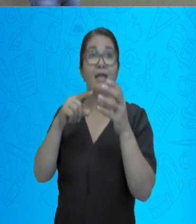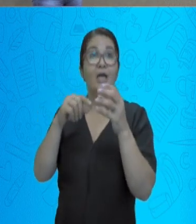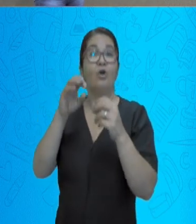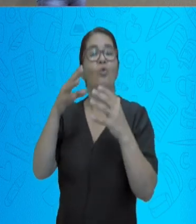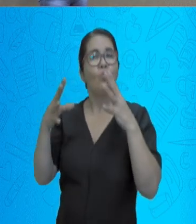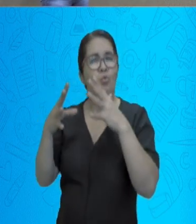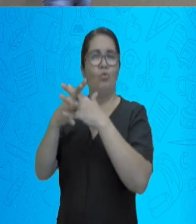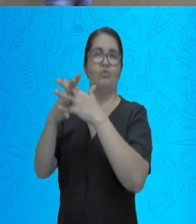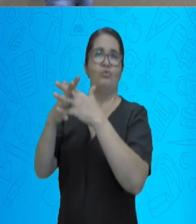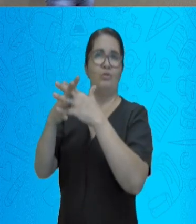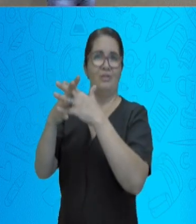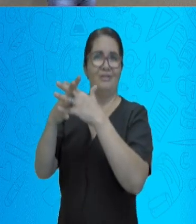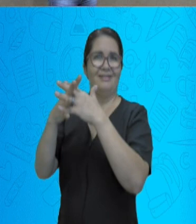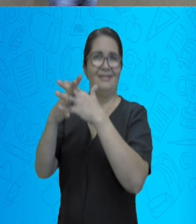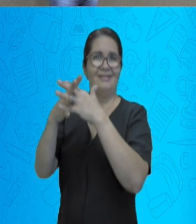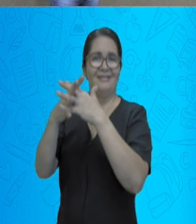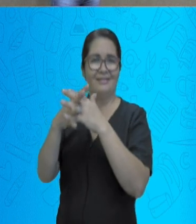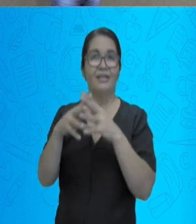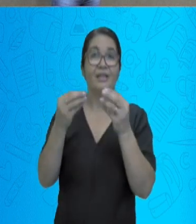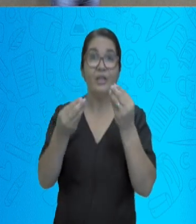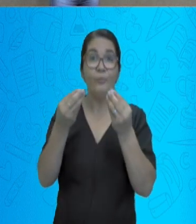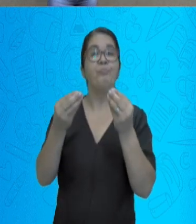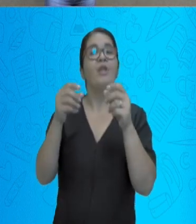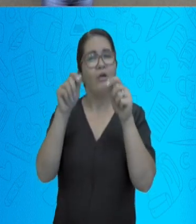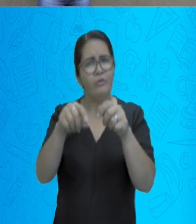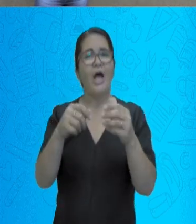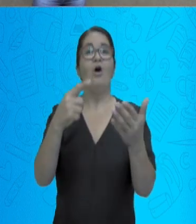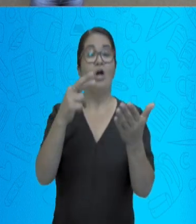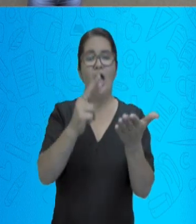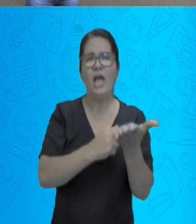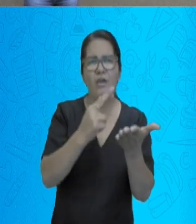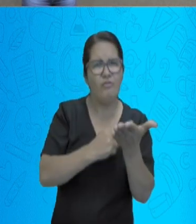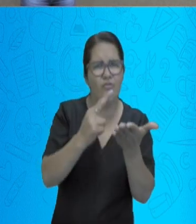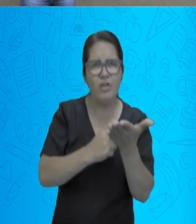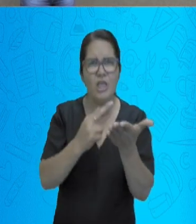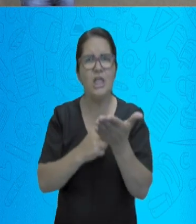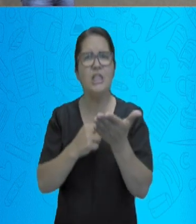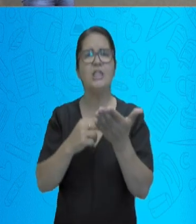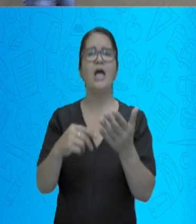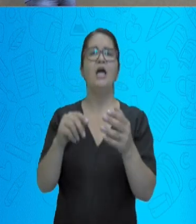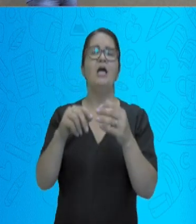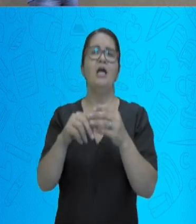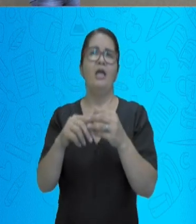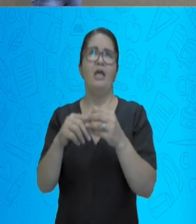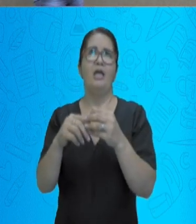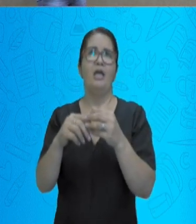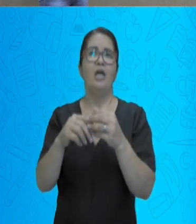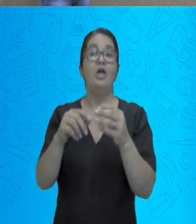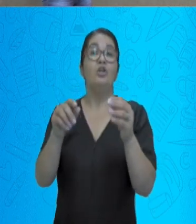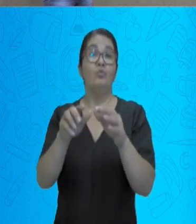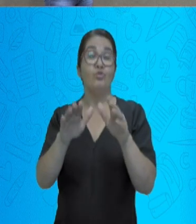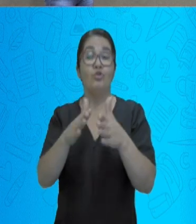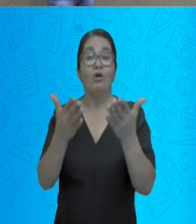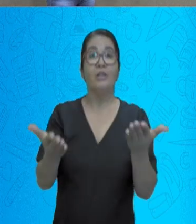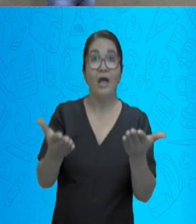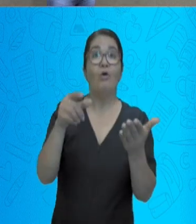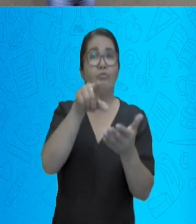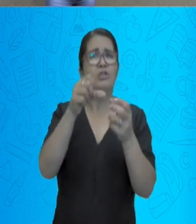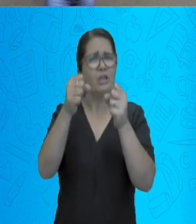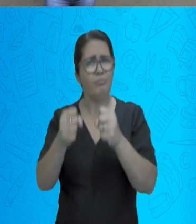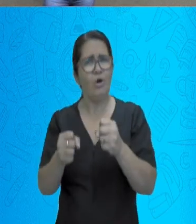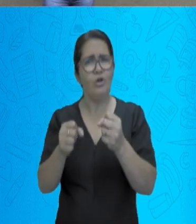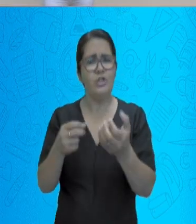e encontre algumas que estão sendo usadas o C cedilha. Depois escreva 3 delas